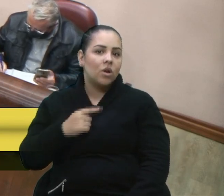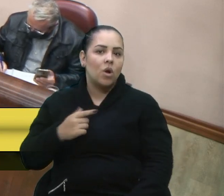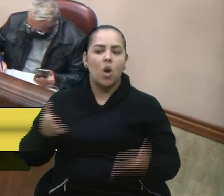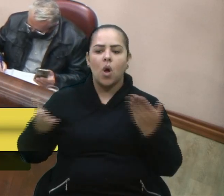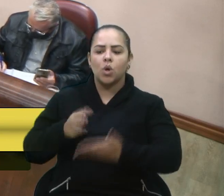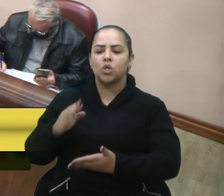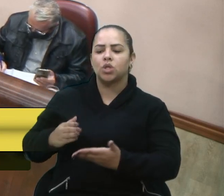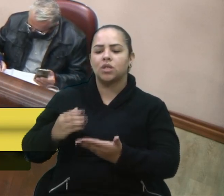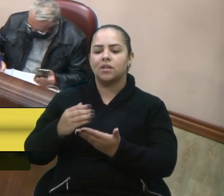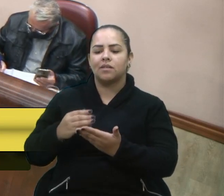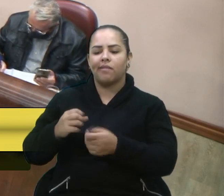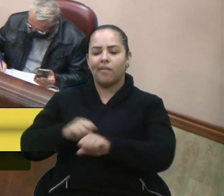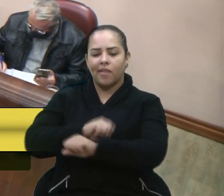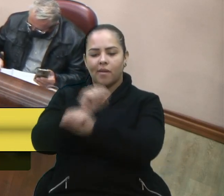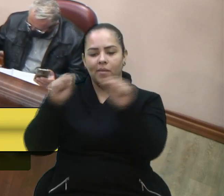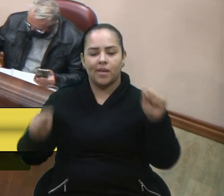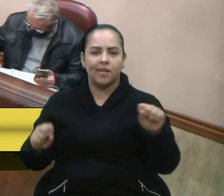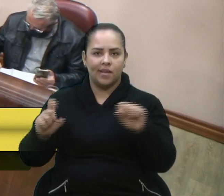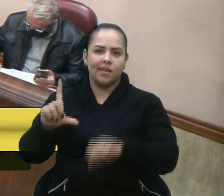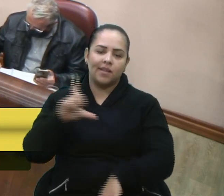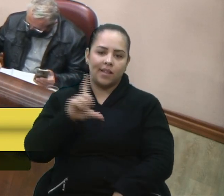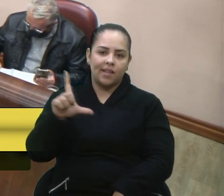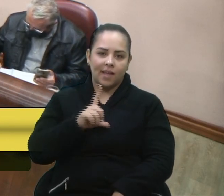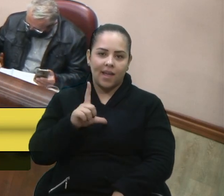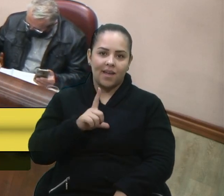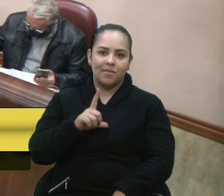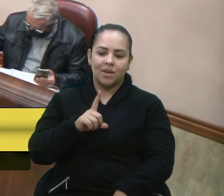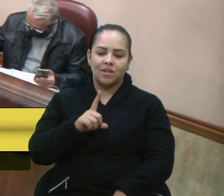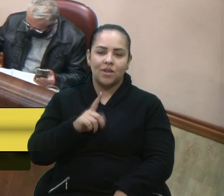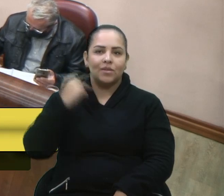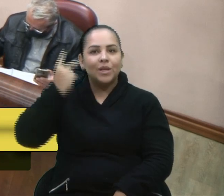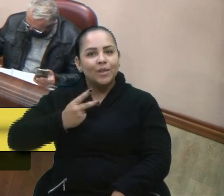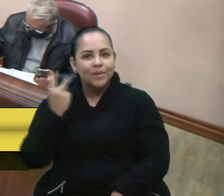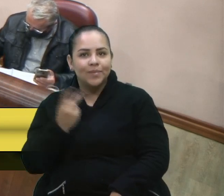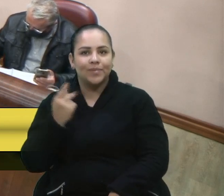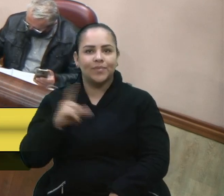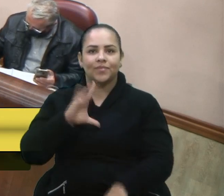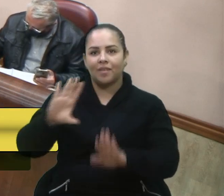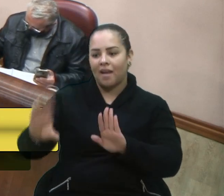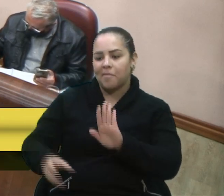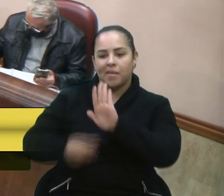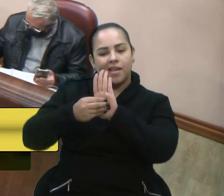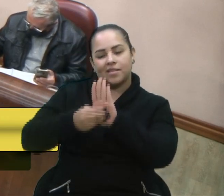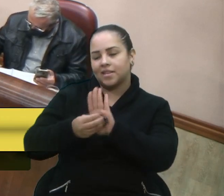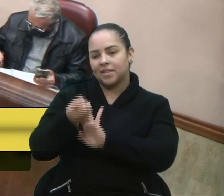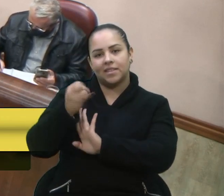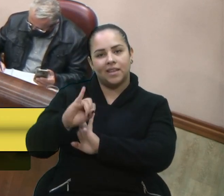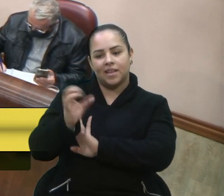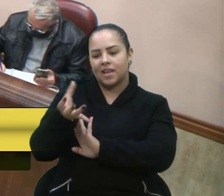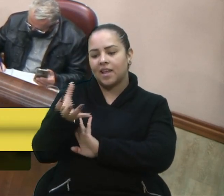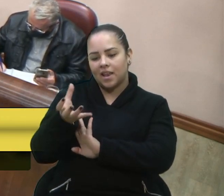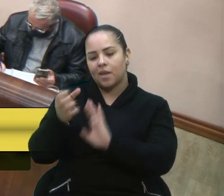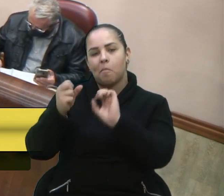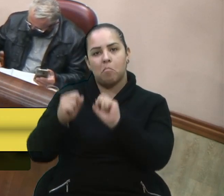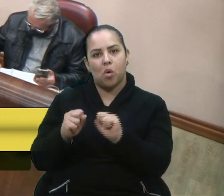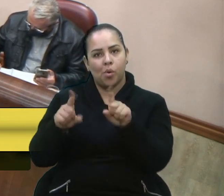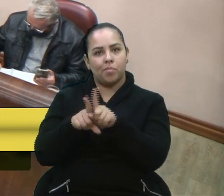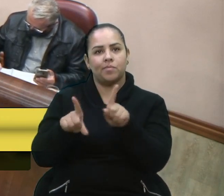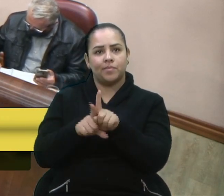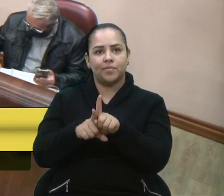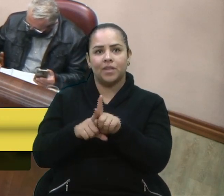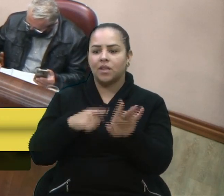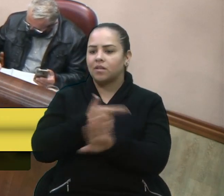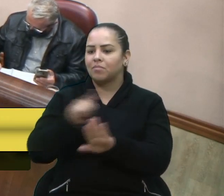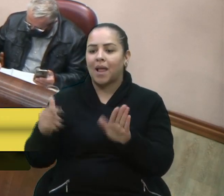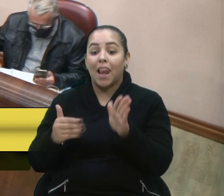disposição dos vereadores para sugestão de emendas, enfim, ele está aberto para troca de informações. Inclusive, o projeto a gente não limitou